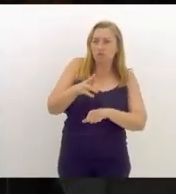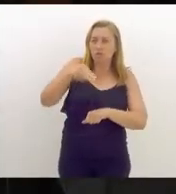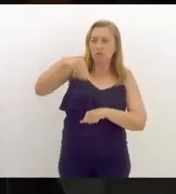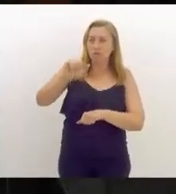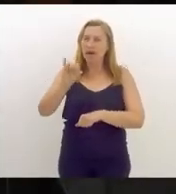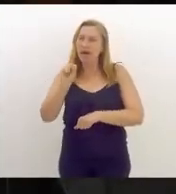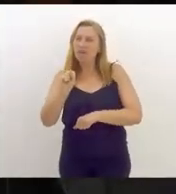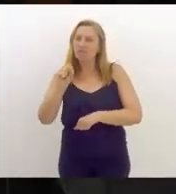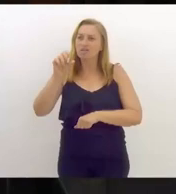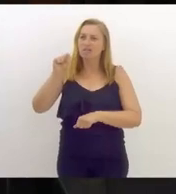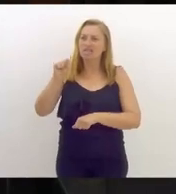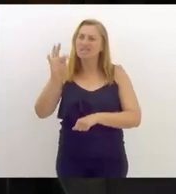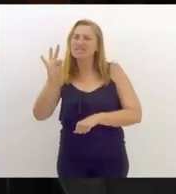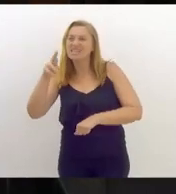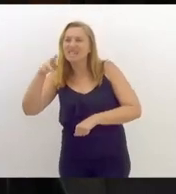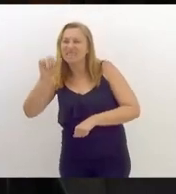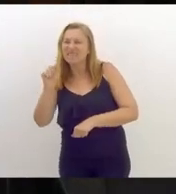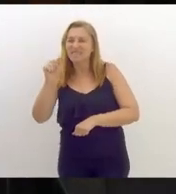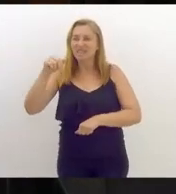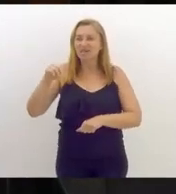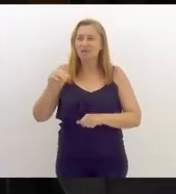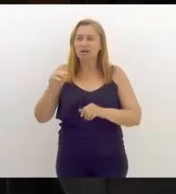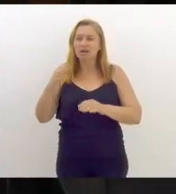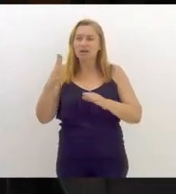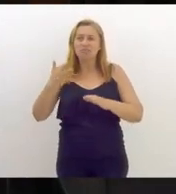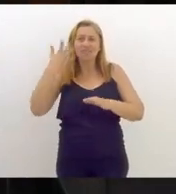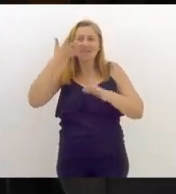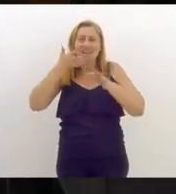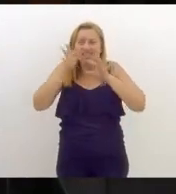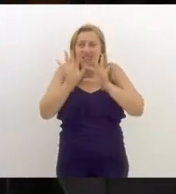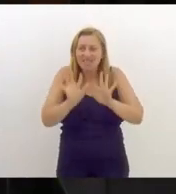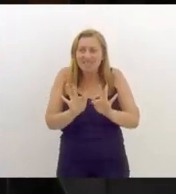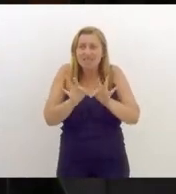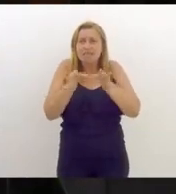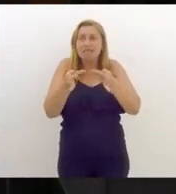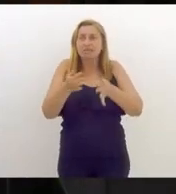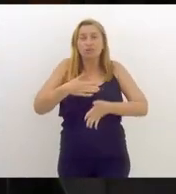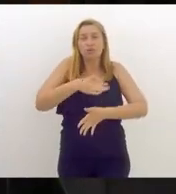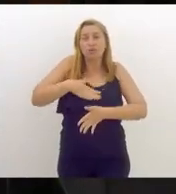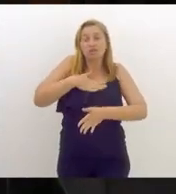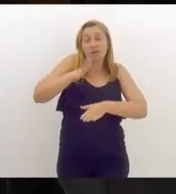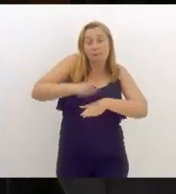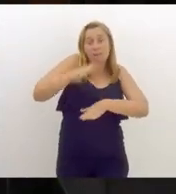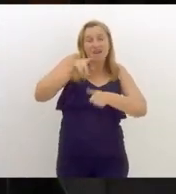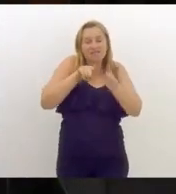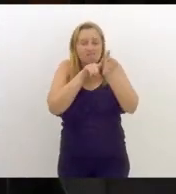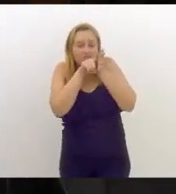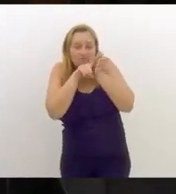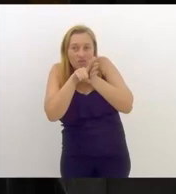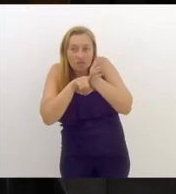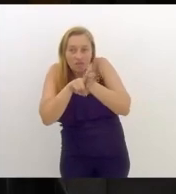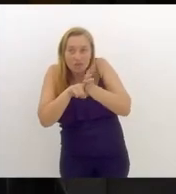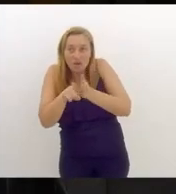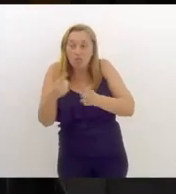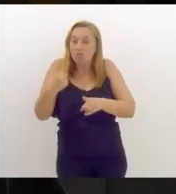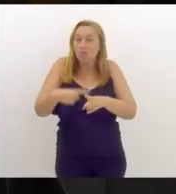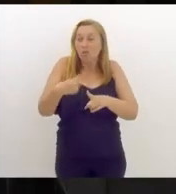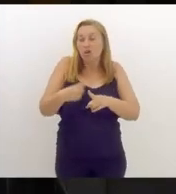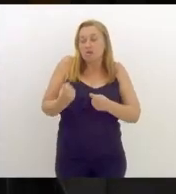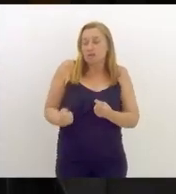porque postou uma simples mensagem eu gostaria de mais investigações porque tenho